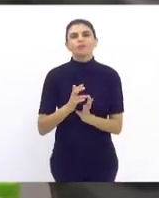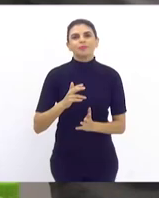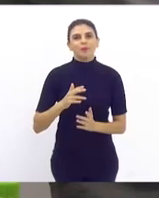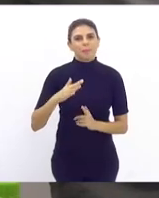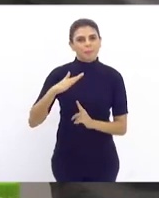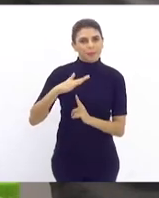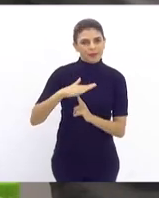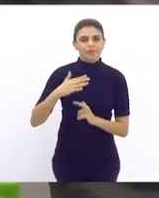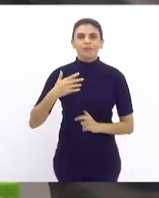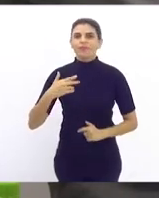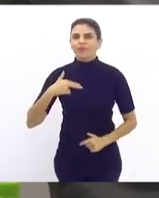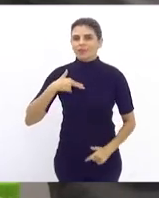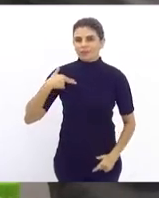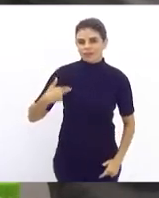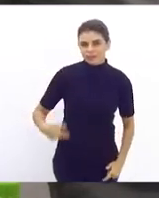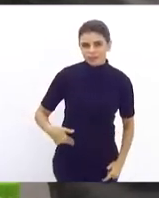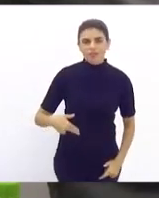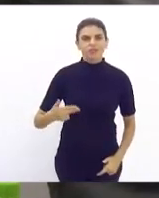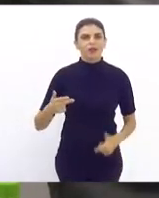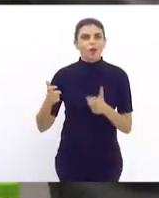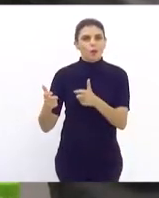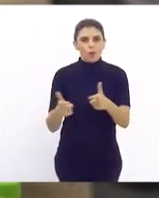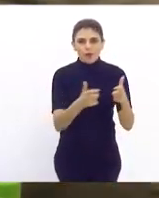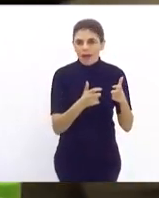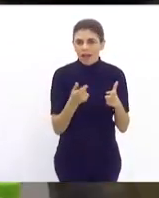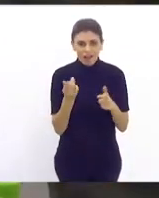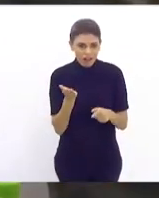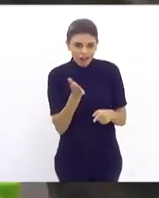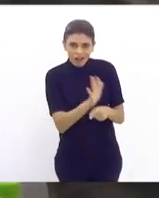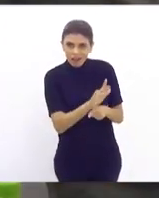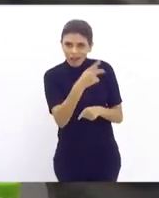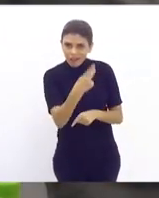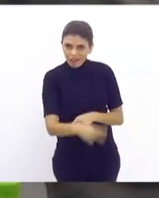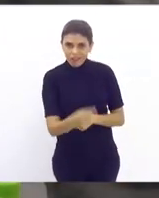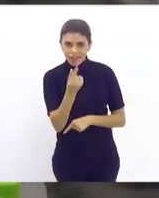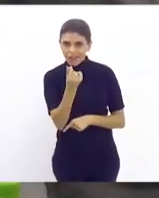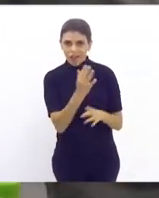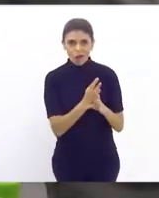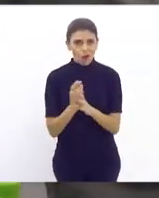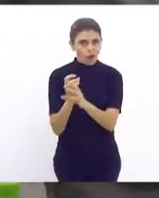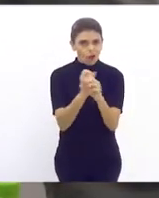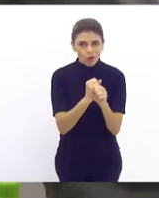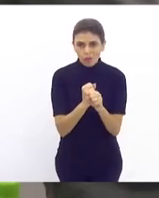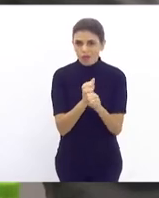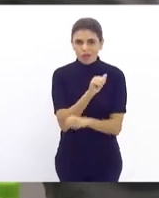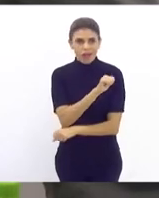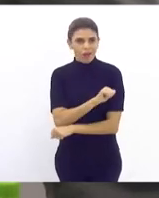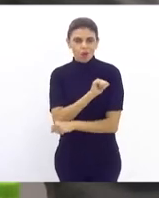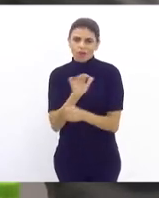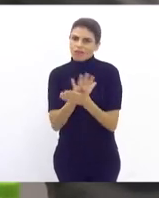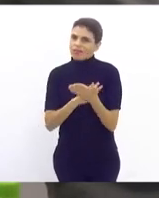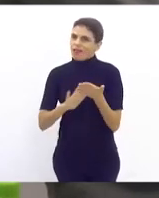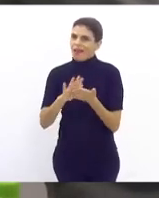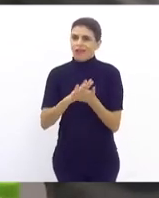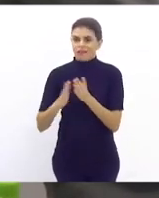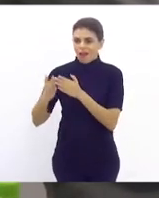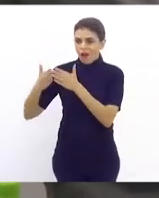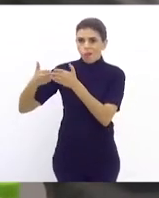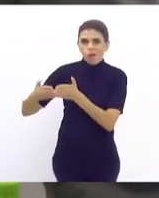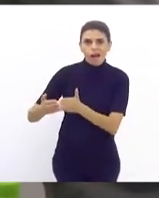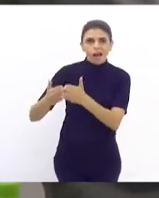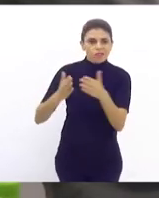que em nada contribuem com a economia do Rio de Janeiro, do ponto de vista da geração de emprego ou de imposto, uma vez